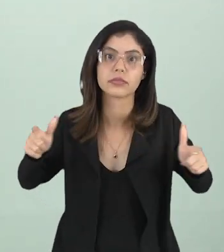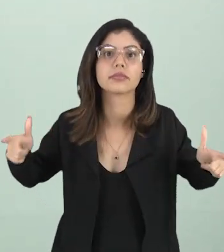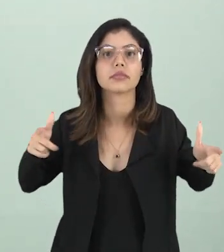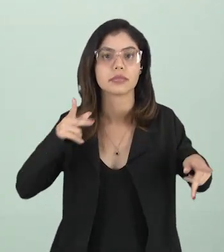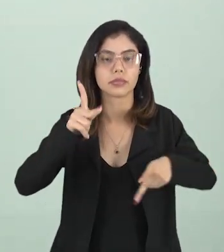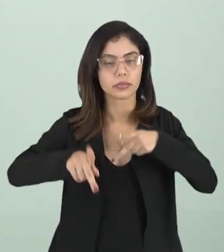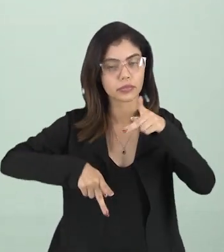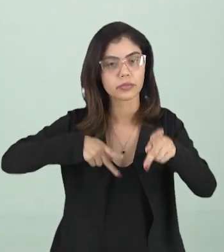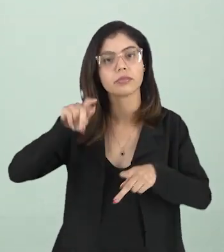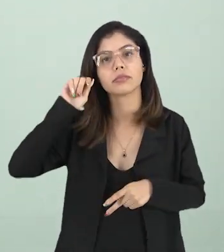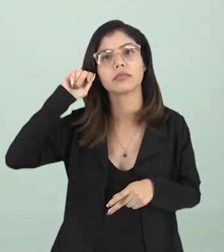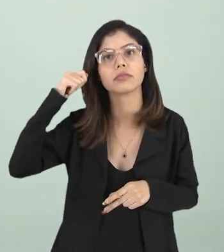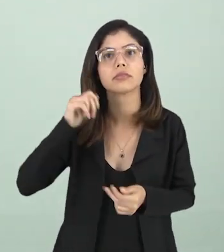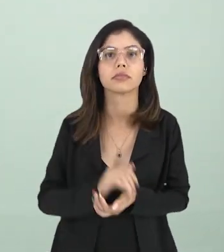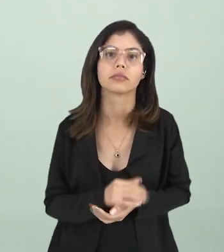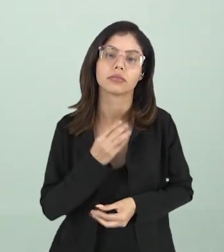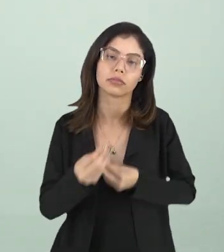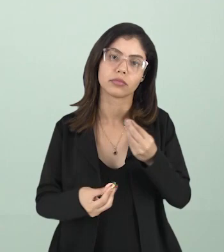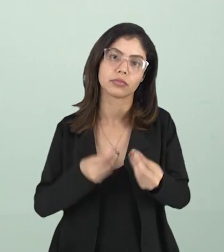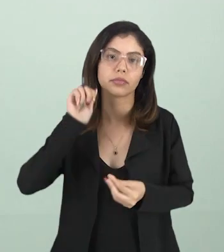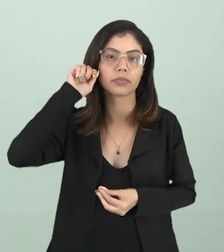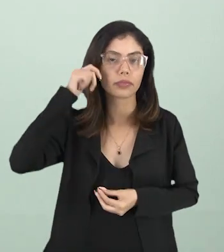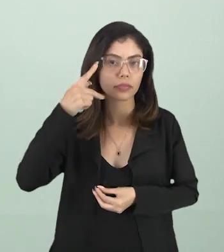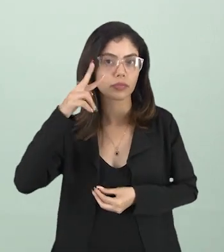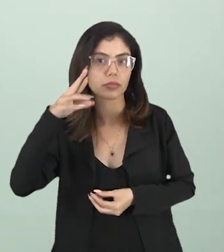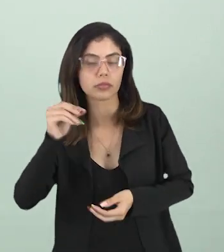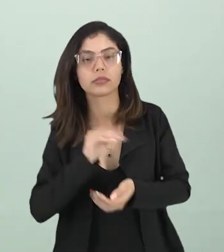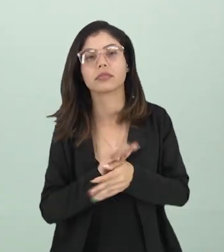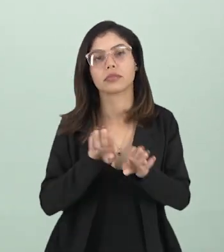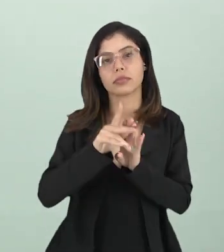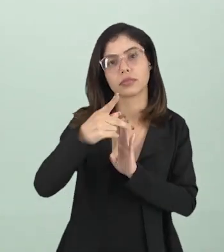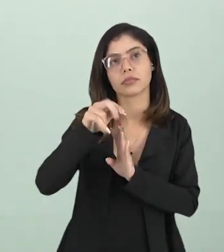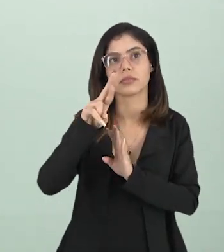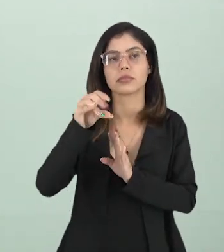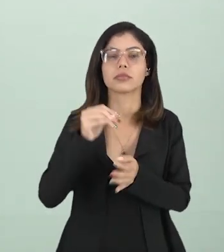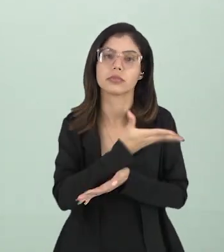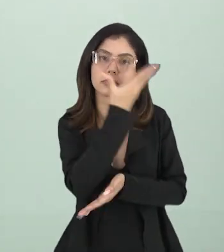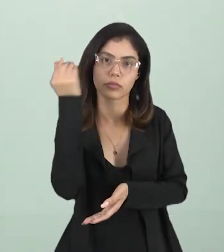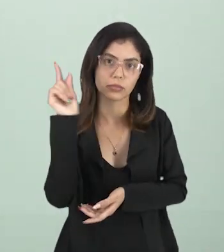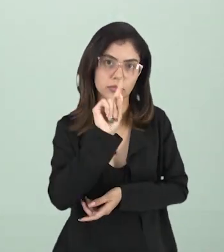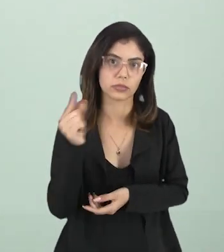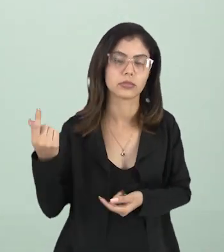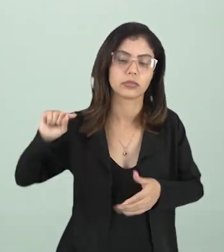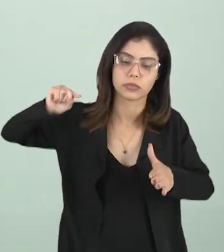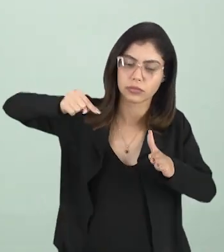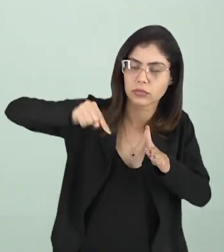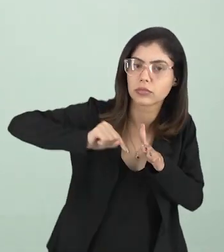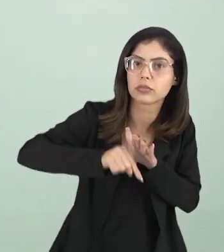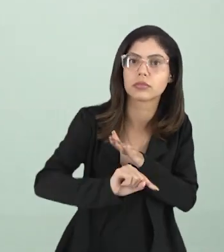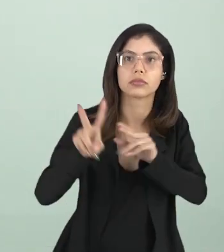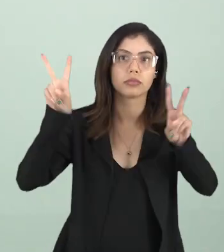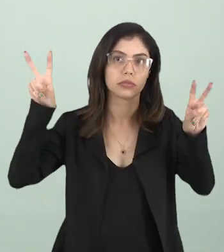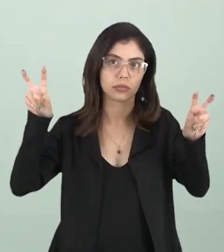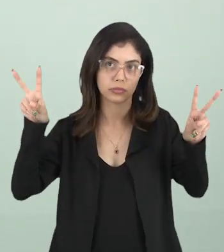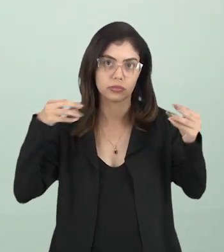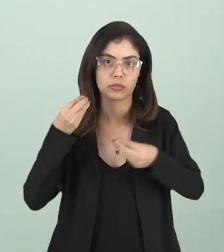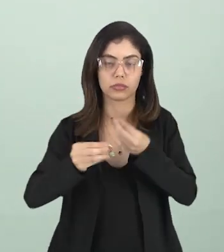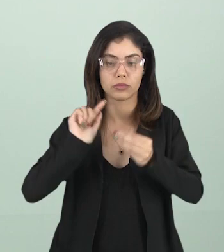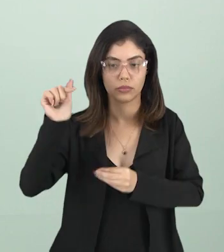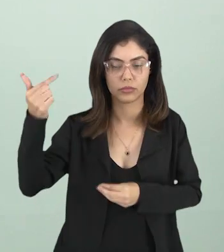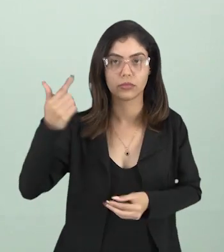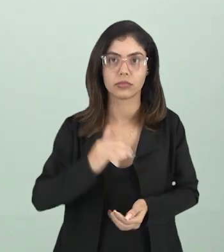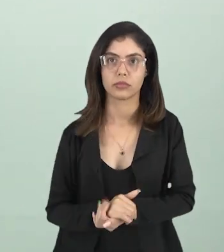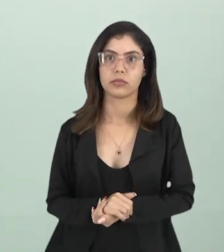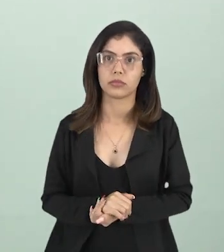população negra, como também os pretos e pardos, ok? Pessoal, então não esqueçam, né, de se aprofundar aí nessa temática, como em outras,